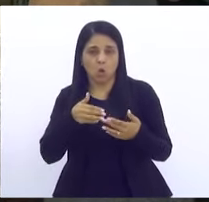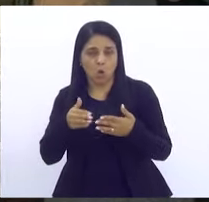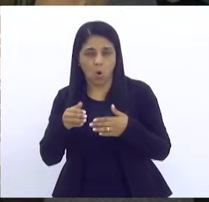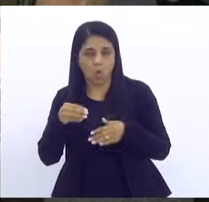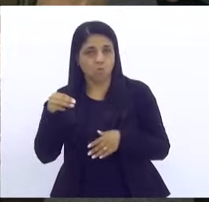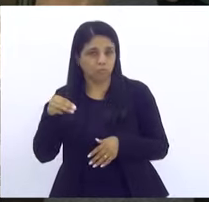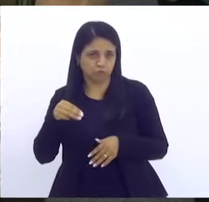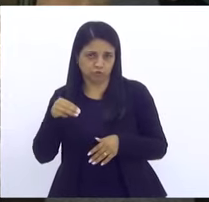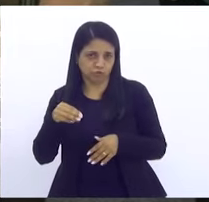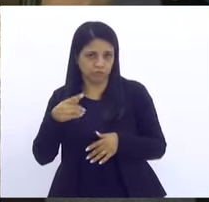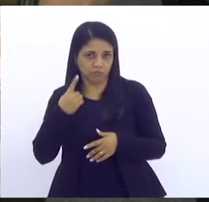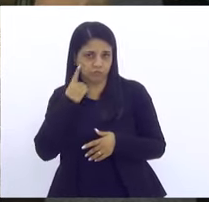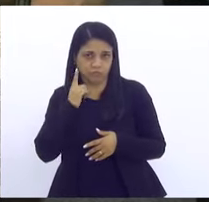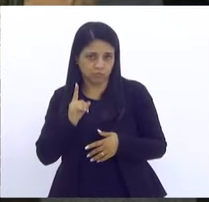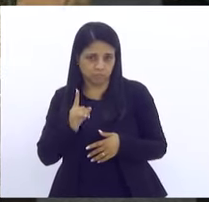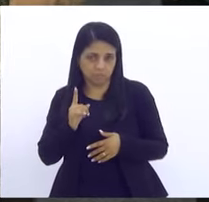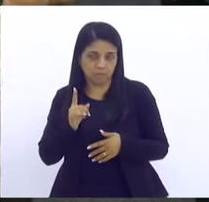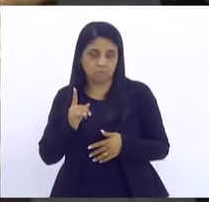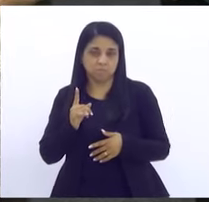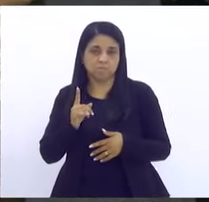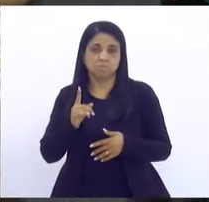um motivo torpe,